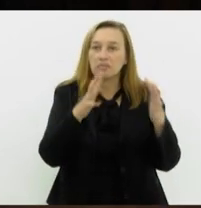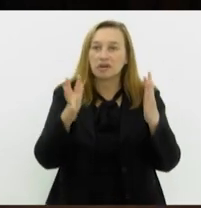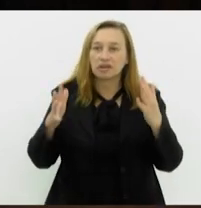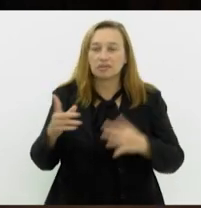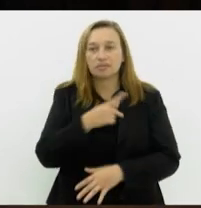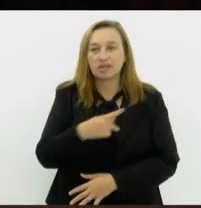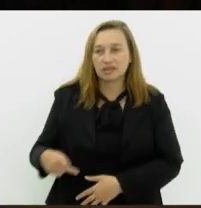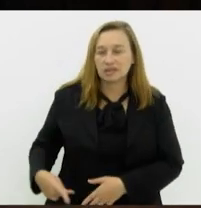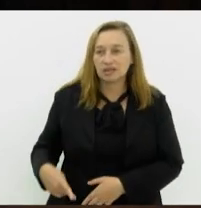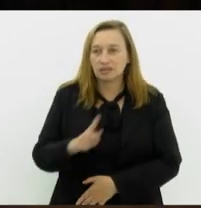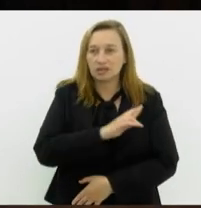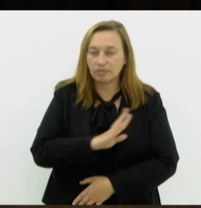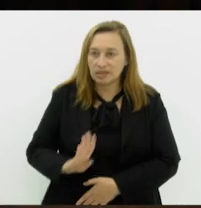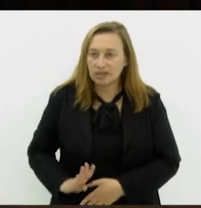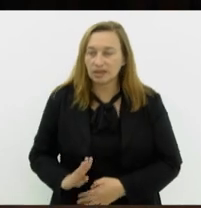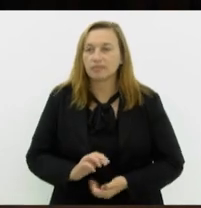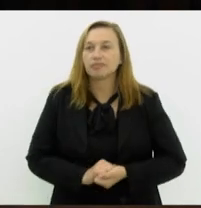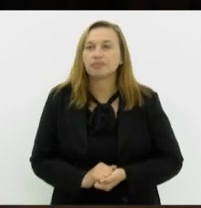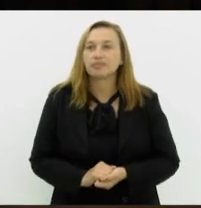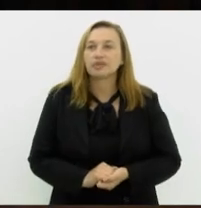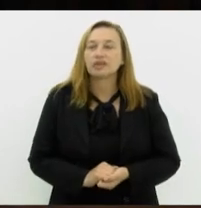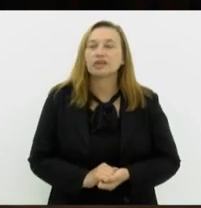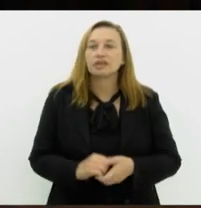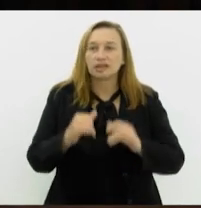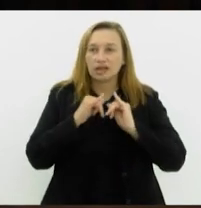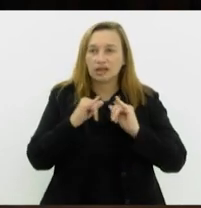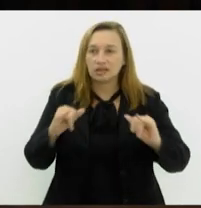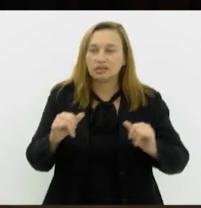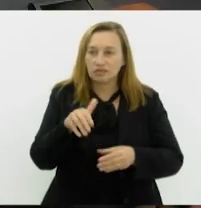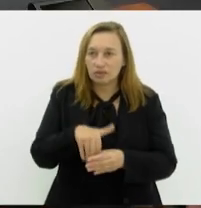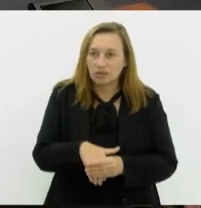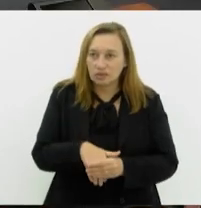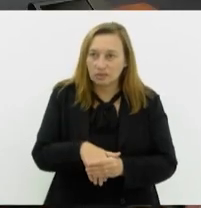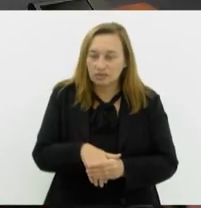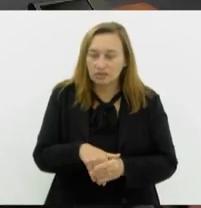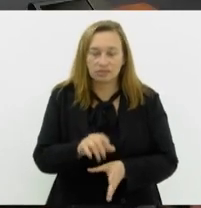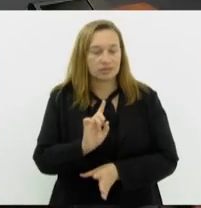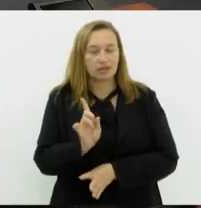nosso presidente Rodrigo Bacelar. Para a declaração de voto, nossa. Não.